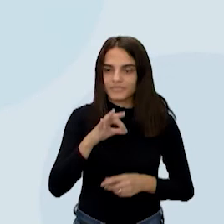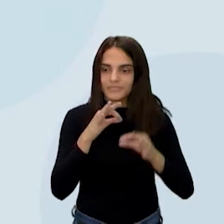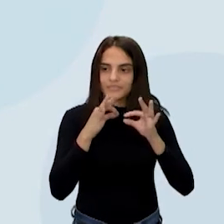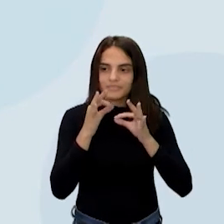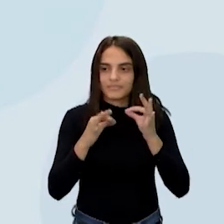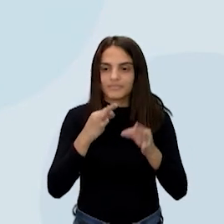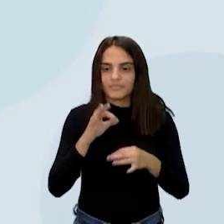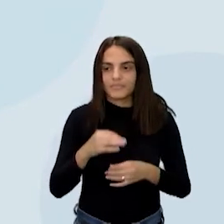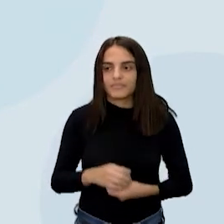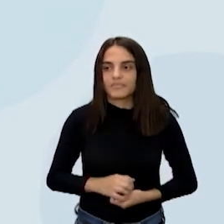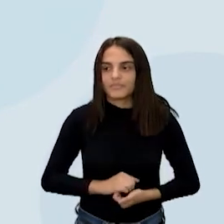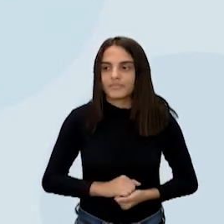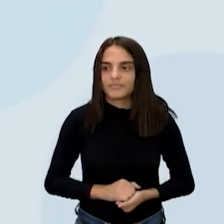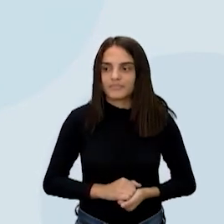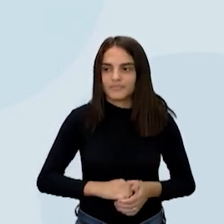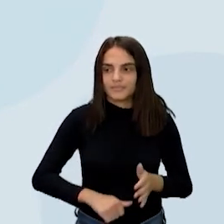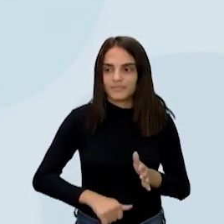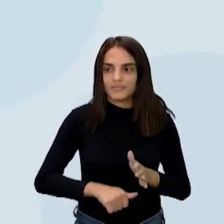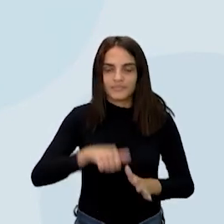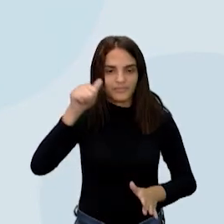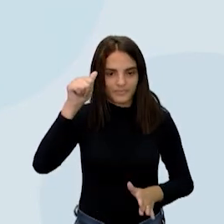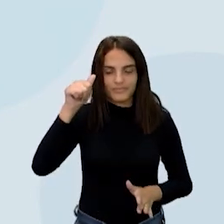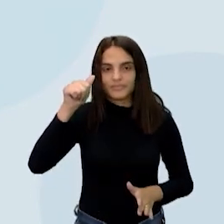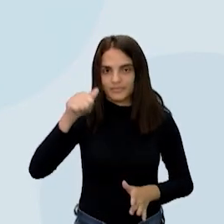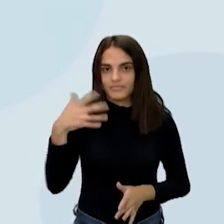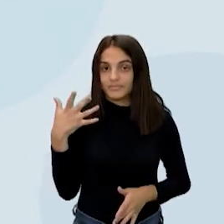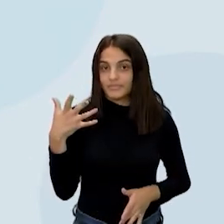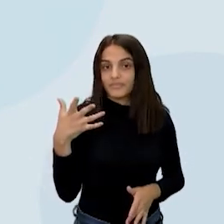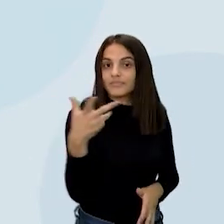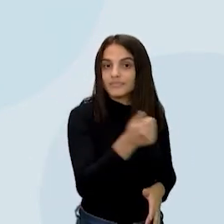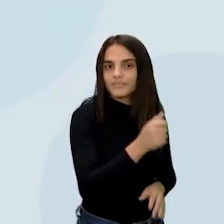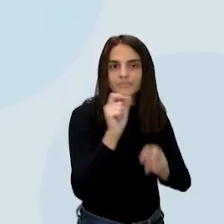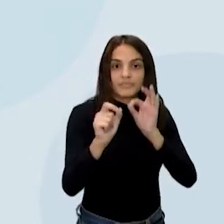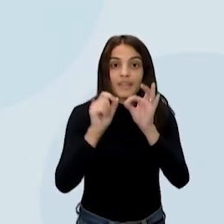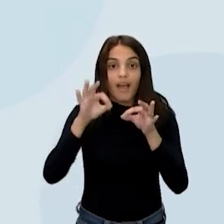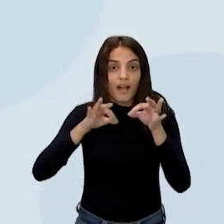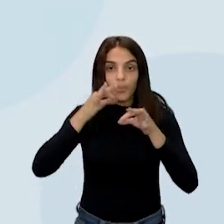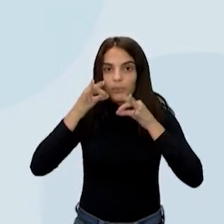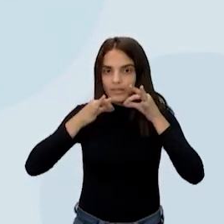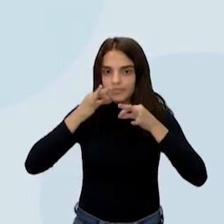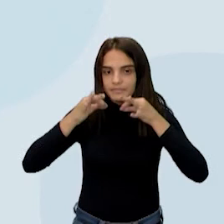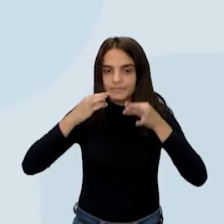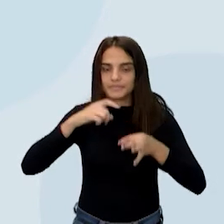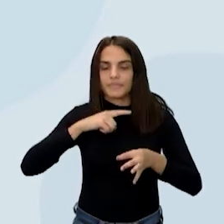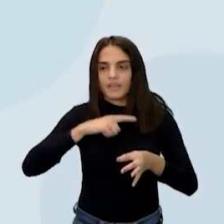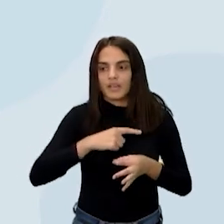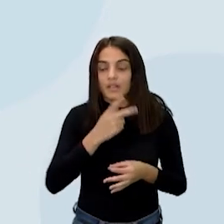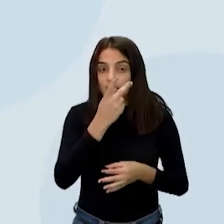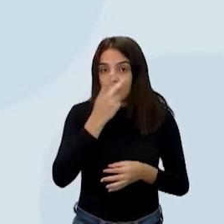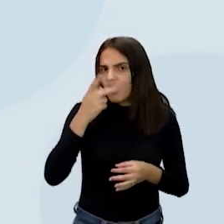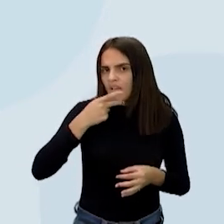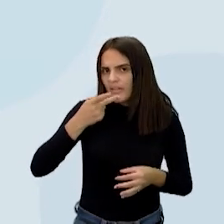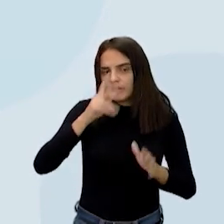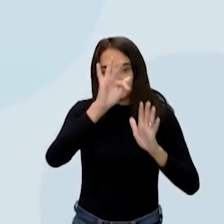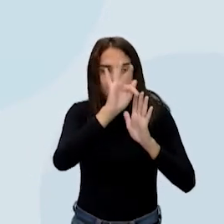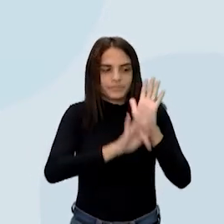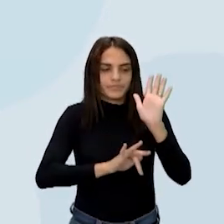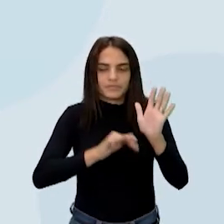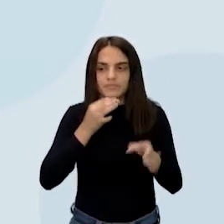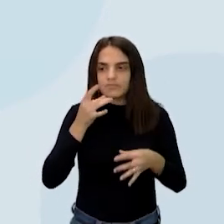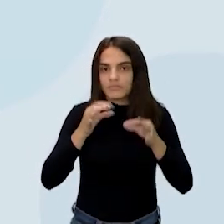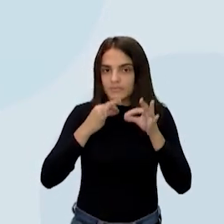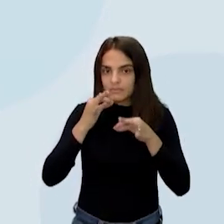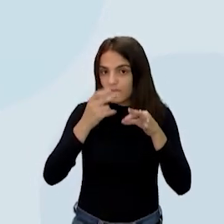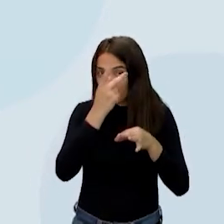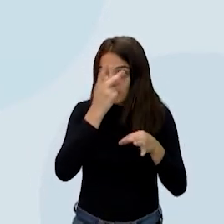questão da persuasão. Primeiro, trabalhar a questão da persuasão no sentido de argumento. Porque quando a gente está falando de texto, está falando de argumentação,